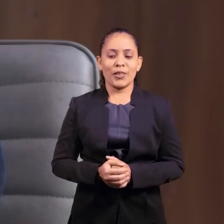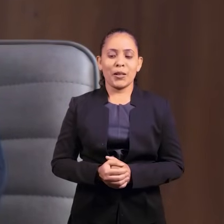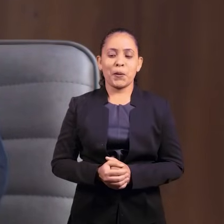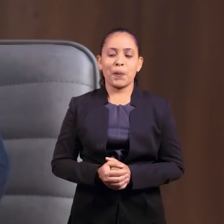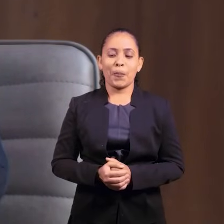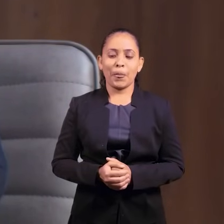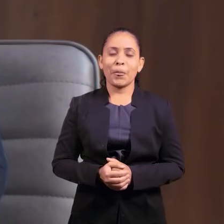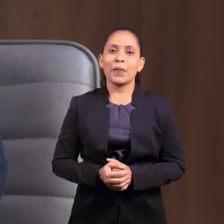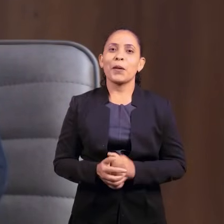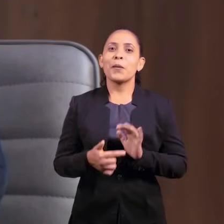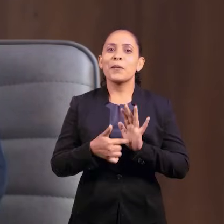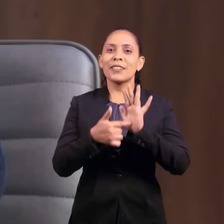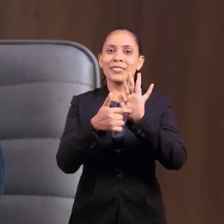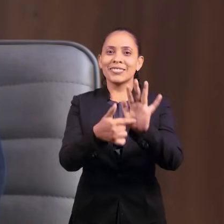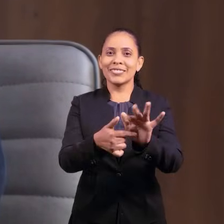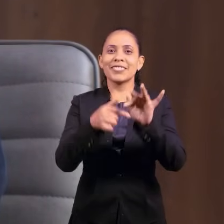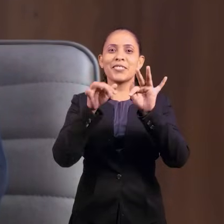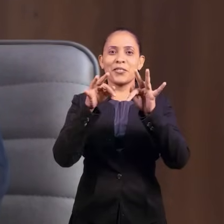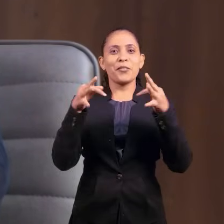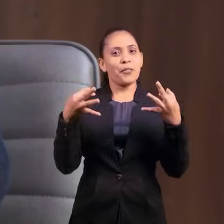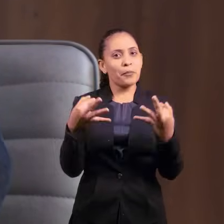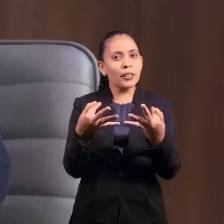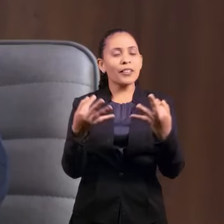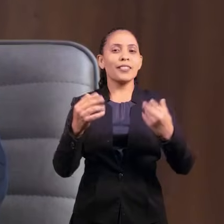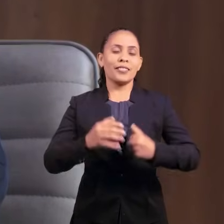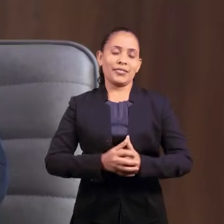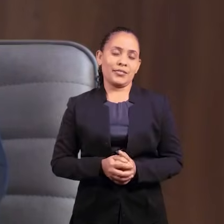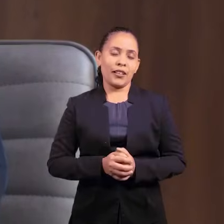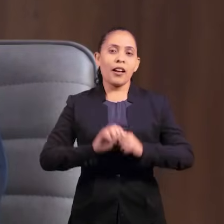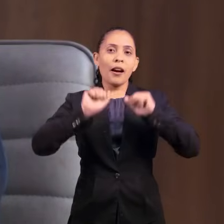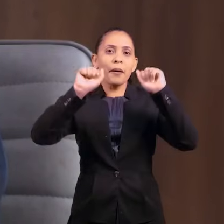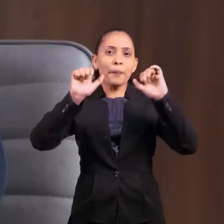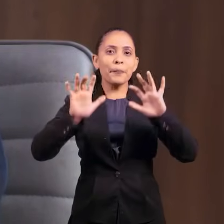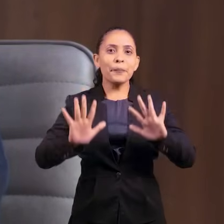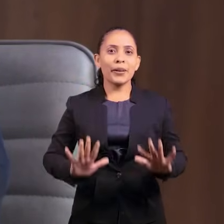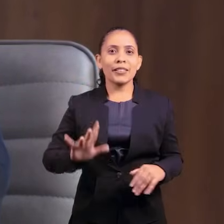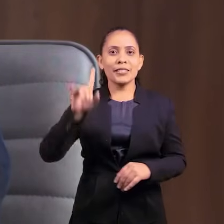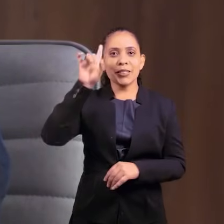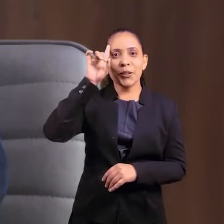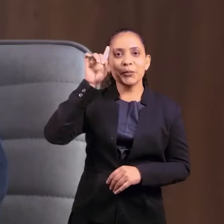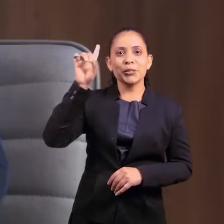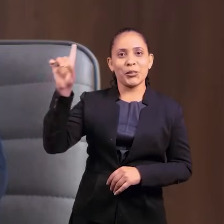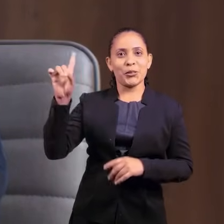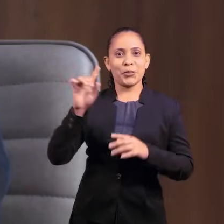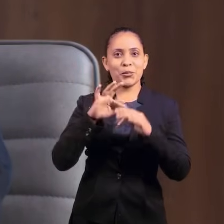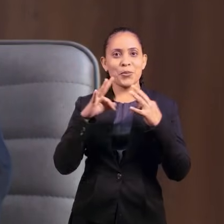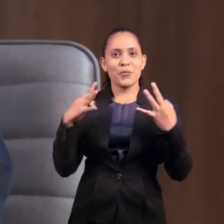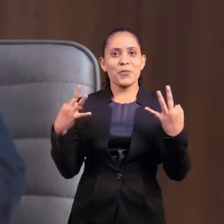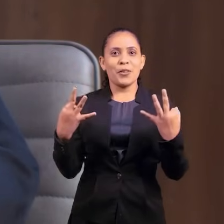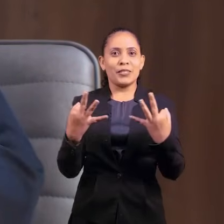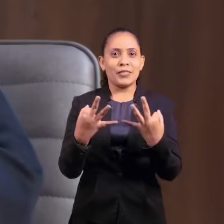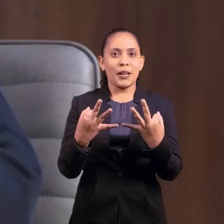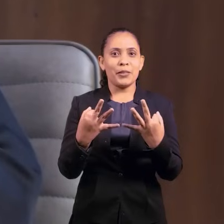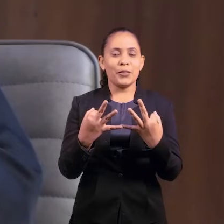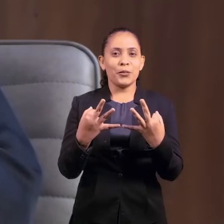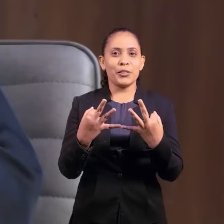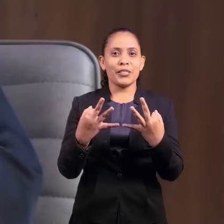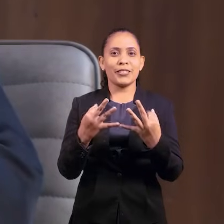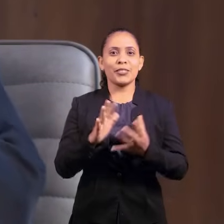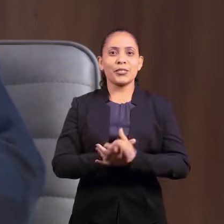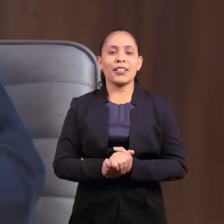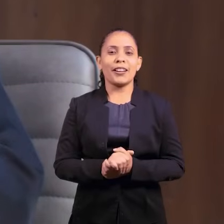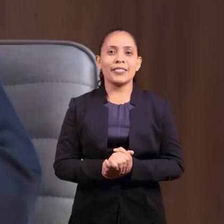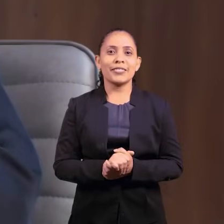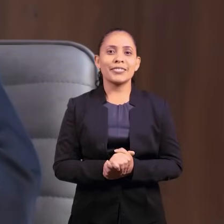isso repercute no lar, né? A bênção do Senhor sobre a família, é um crescimento